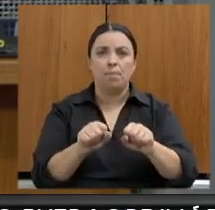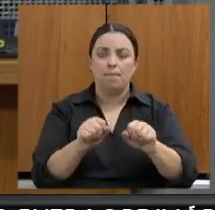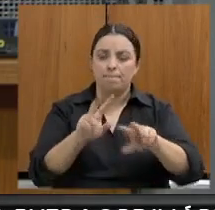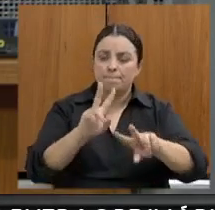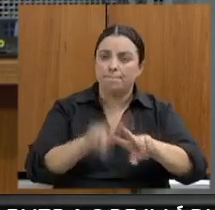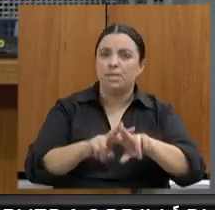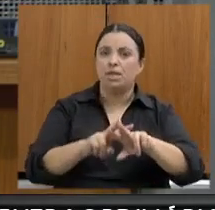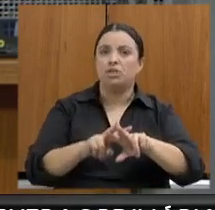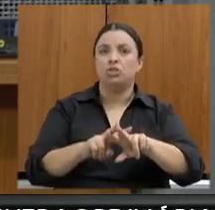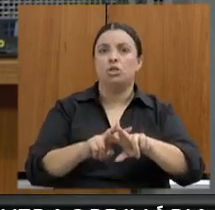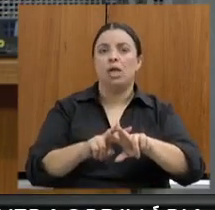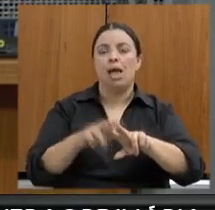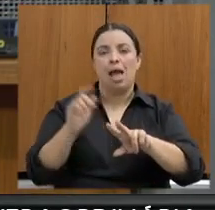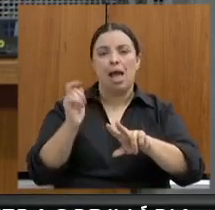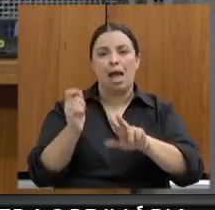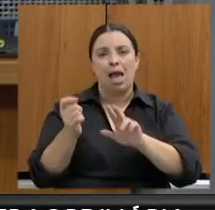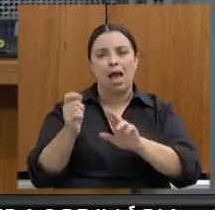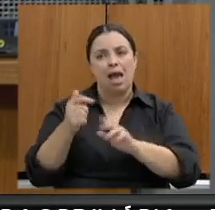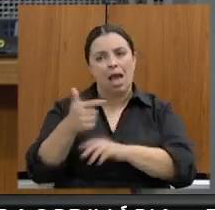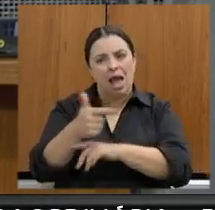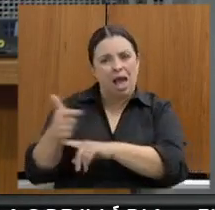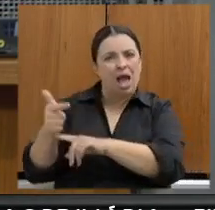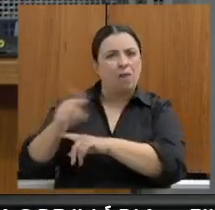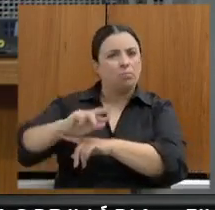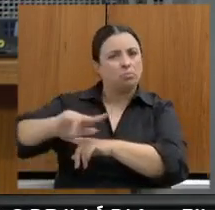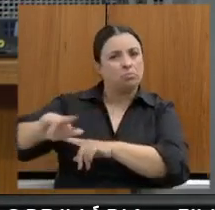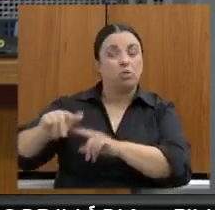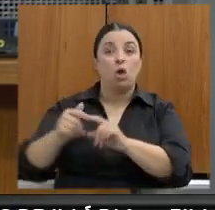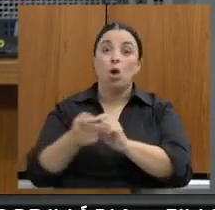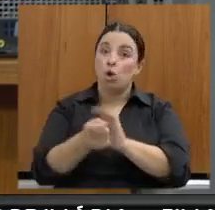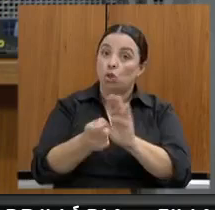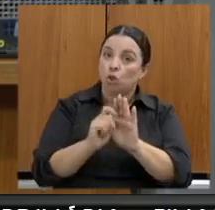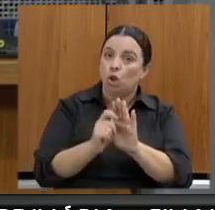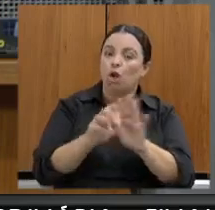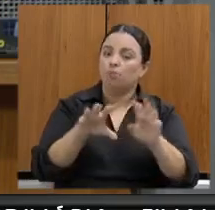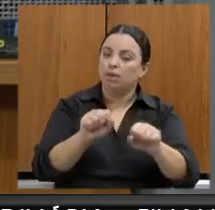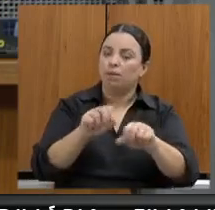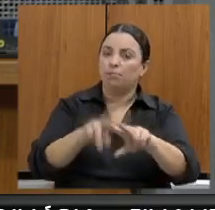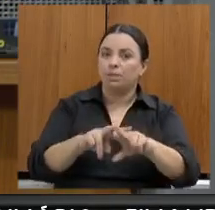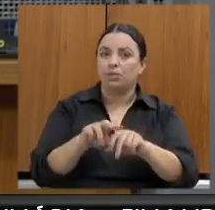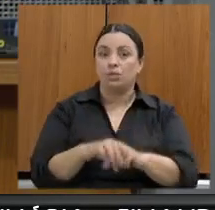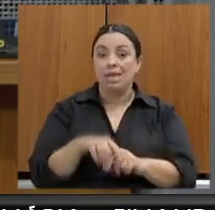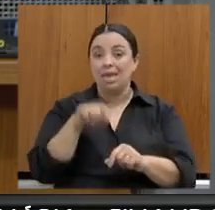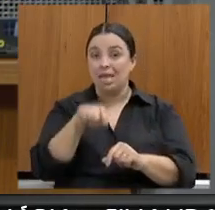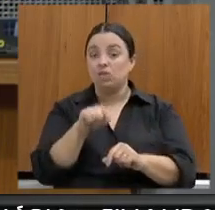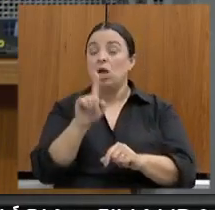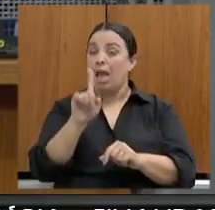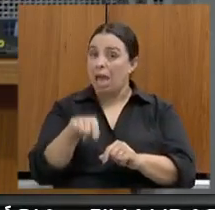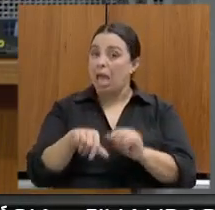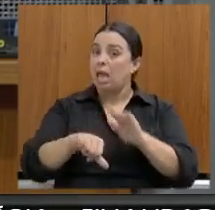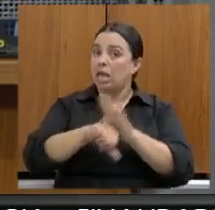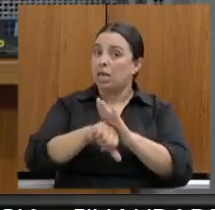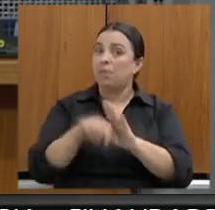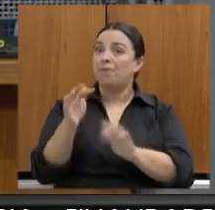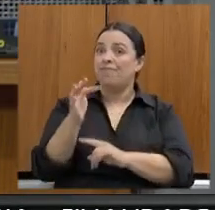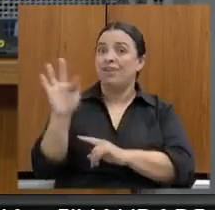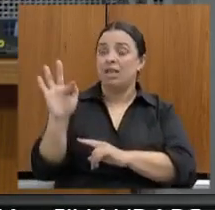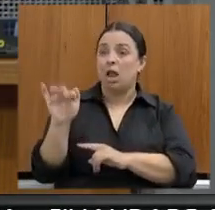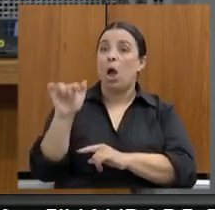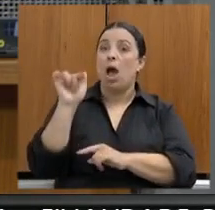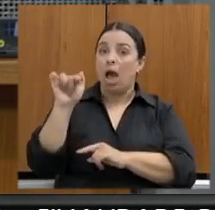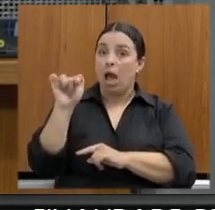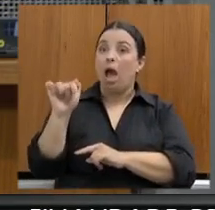drogas e é um crime Federal que a polícia federal deveria agir mas a polícia militar e que faz